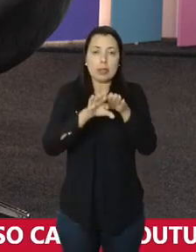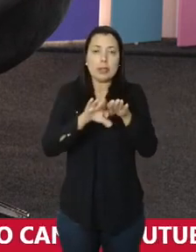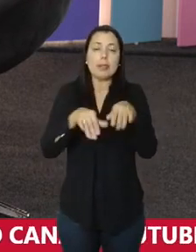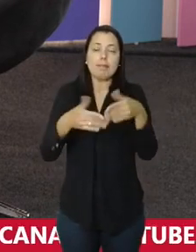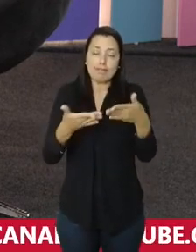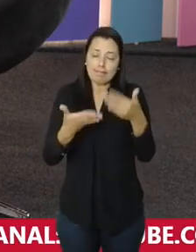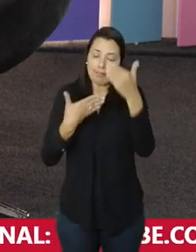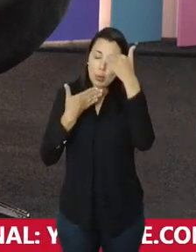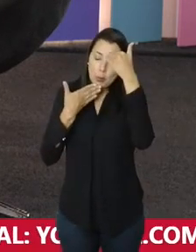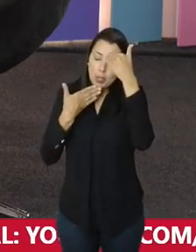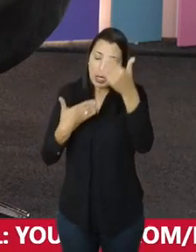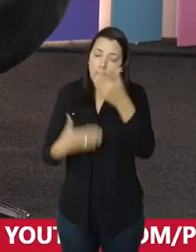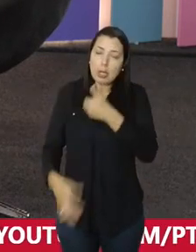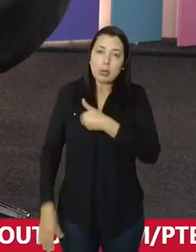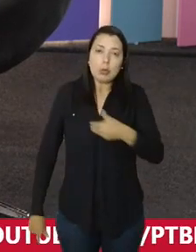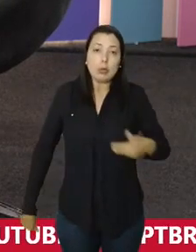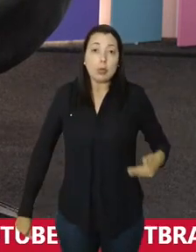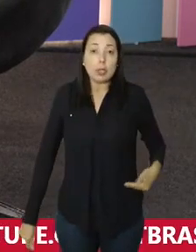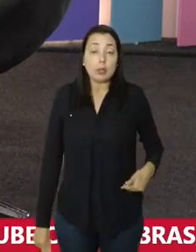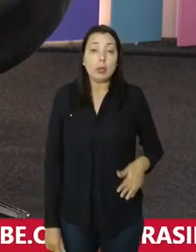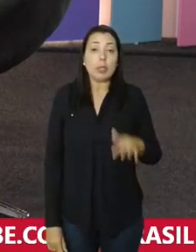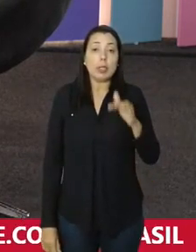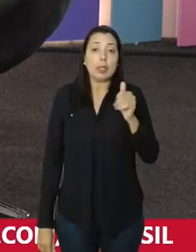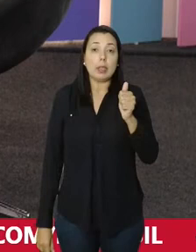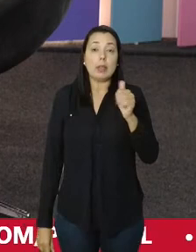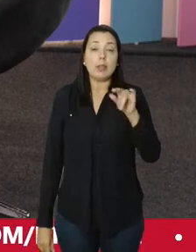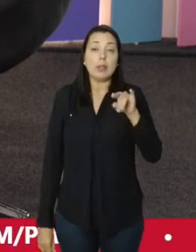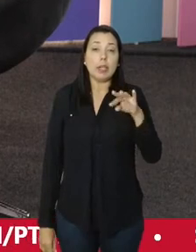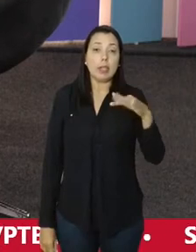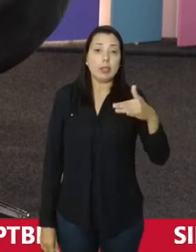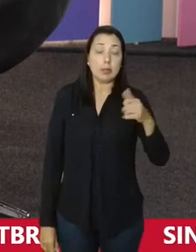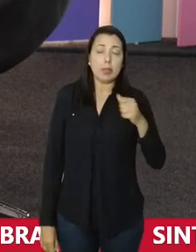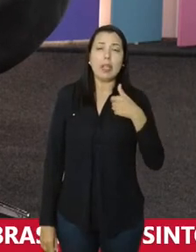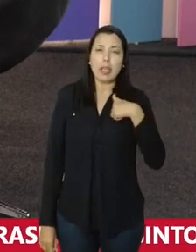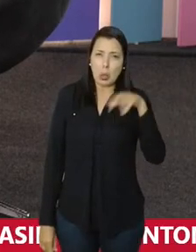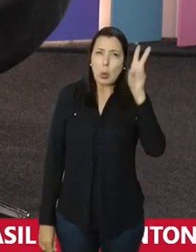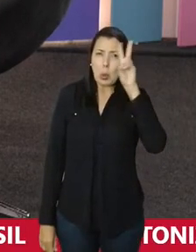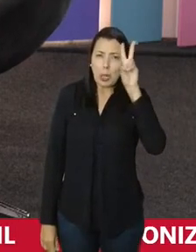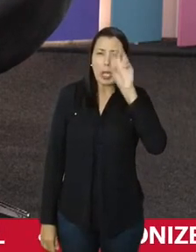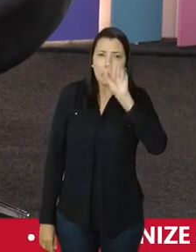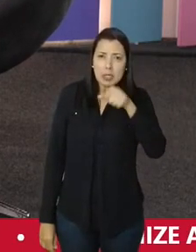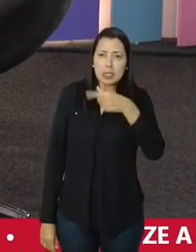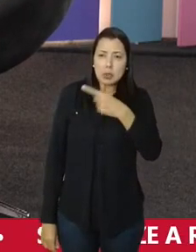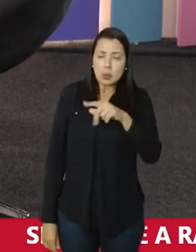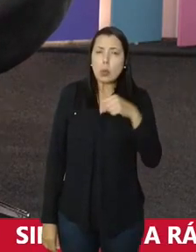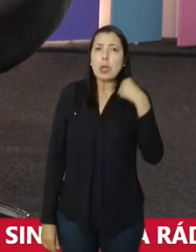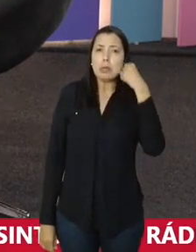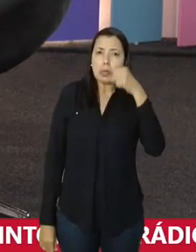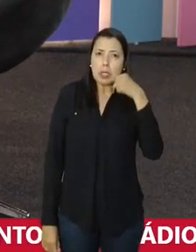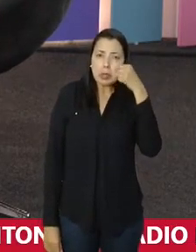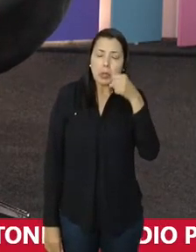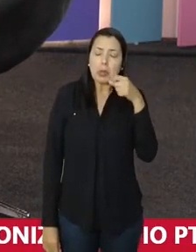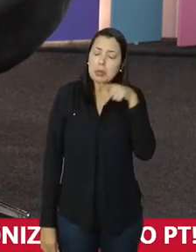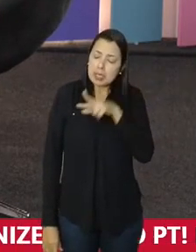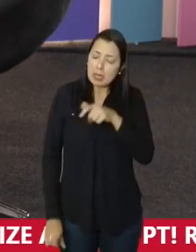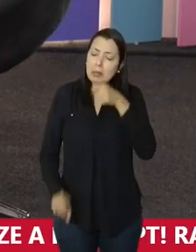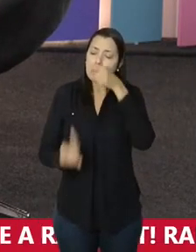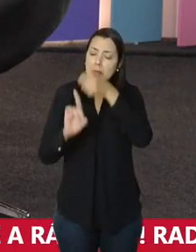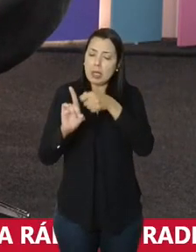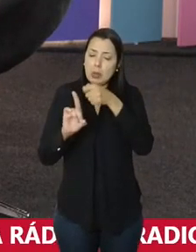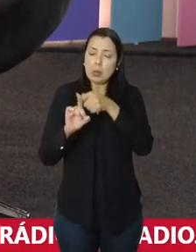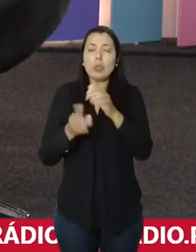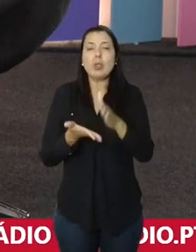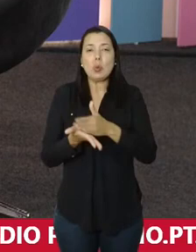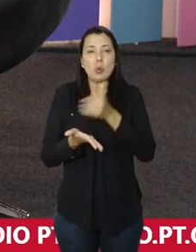Muito obrigada, governadora Fátima Bezerra. Eu me lembro bem da sua atuação como senadora, muito aguerrida como sempre. E foi um